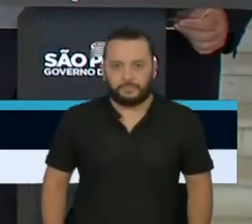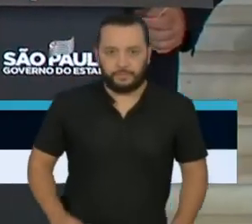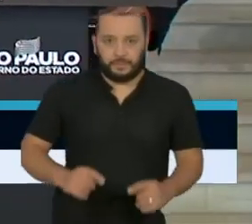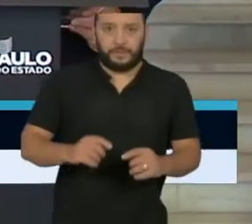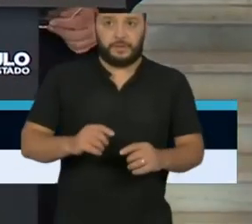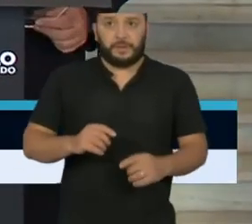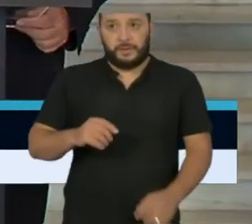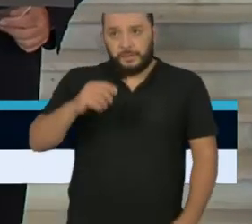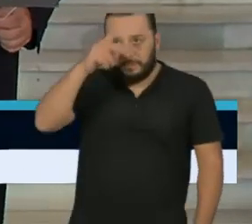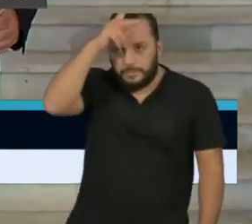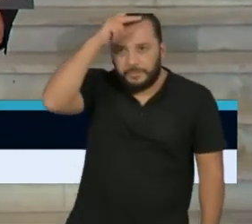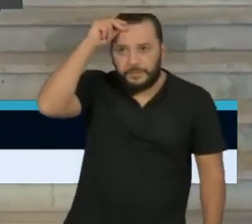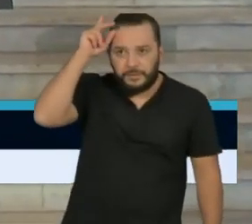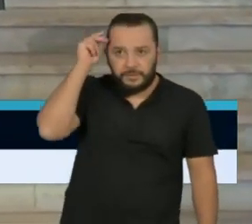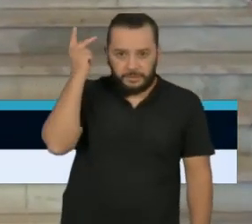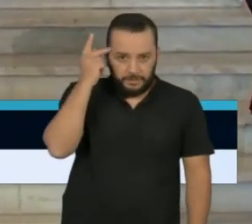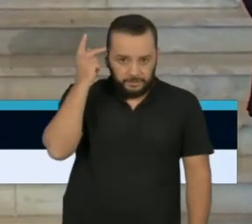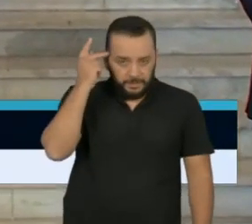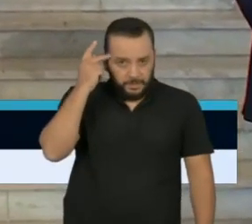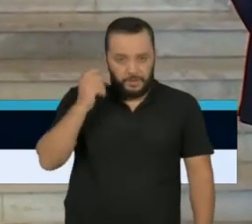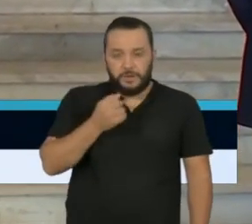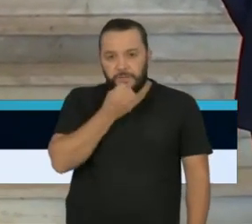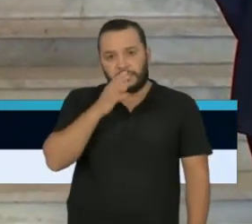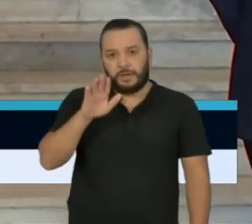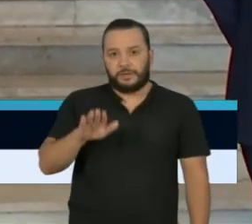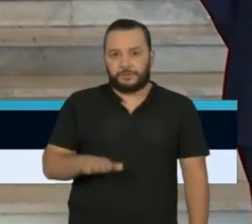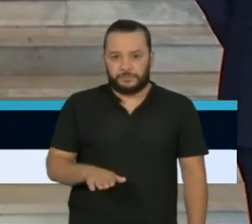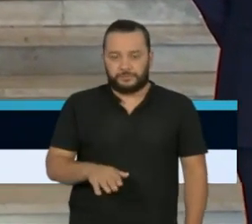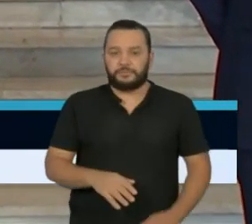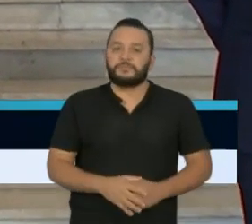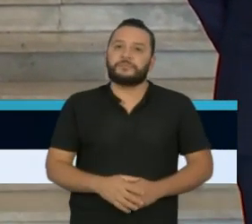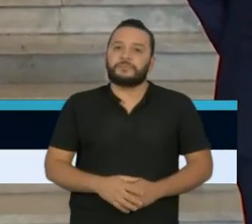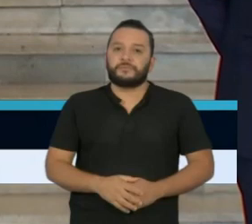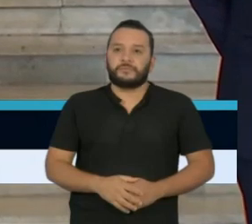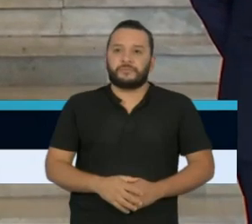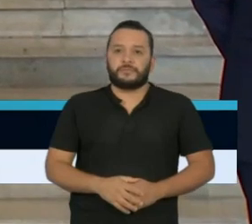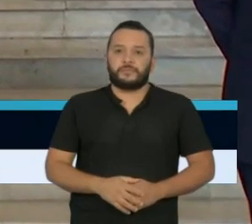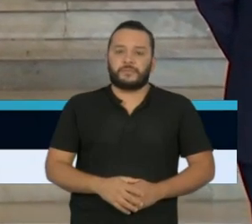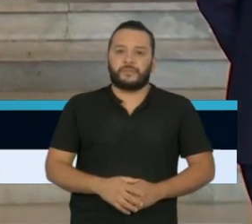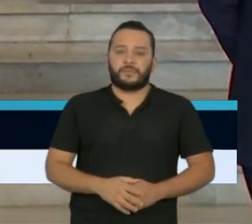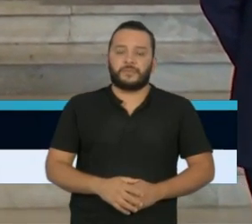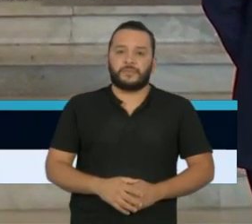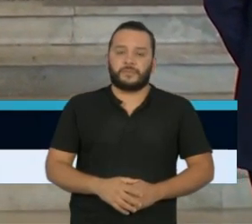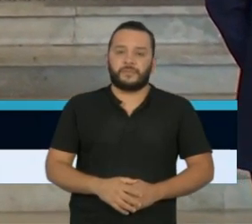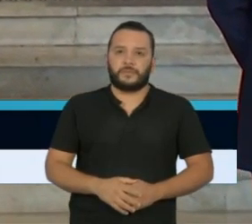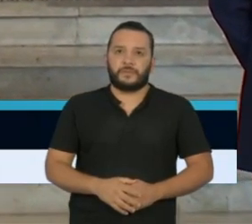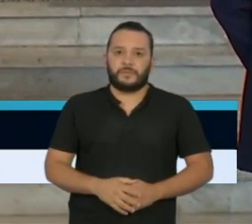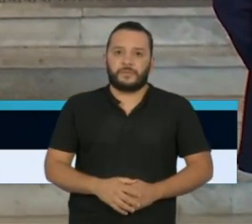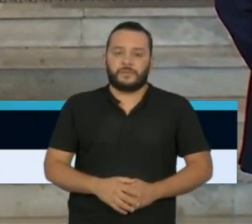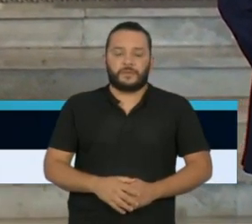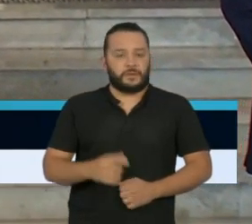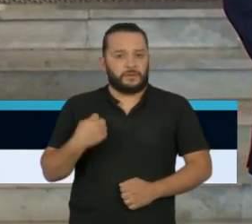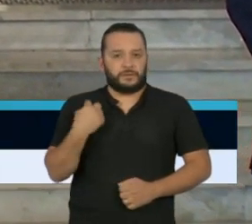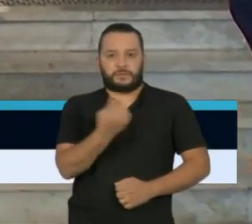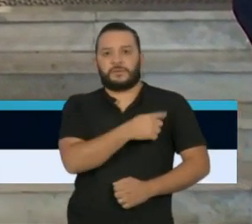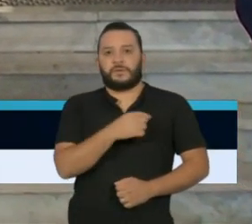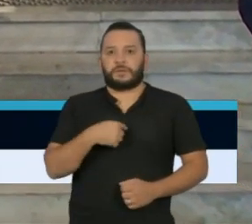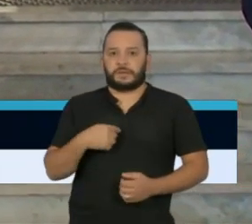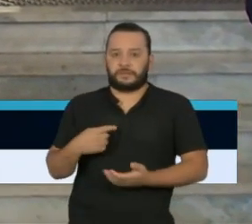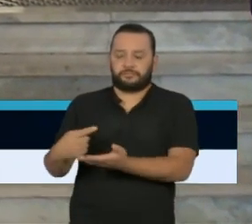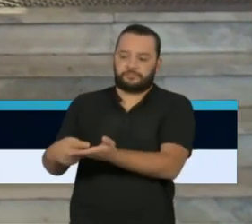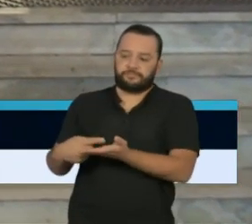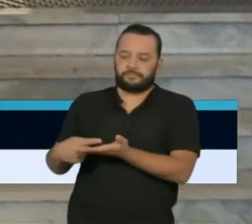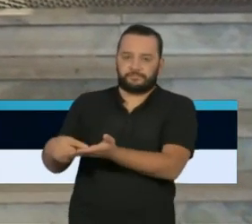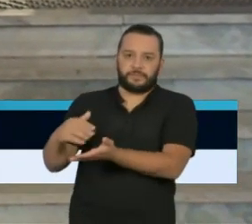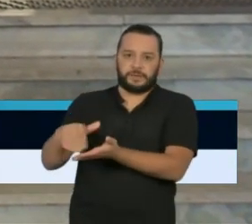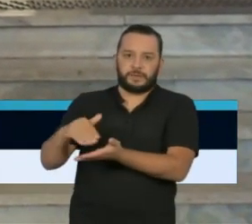Paulo. Guerma. Boa tarde, Priscila. Nós estamos em constante entendimento com o